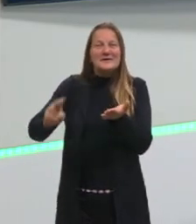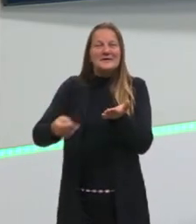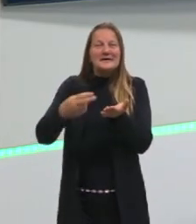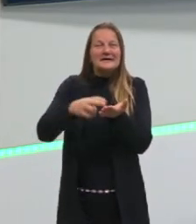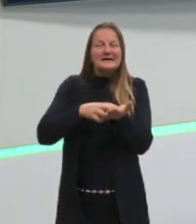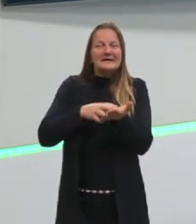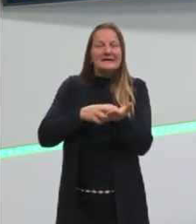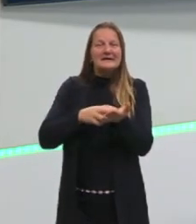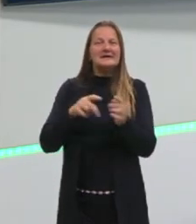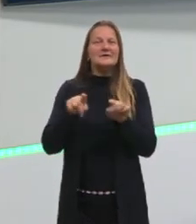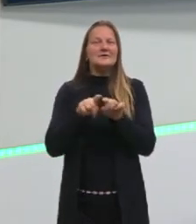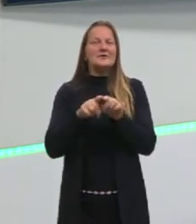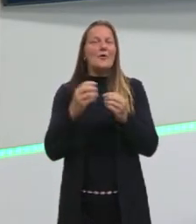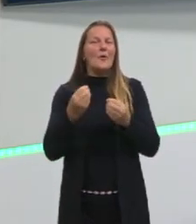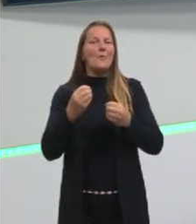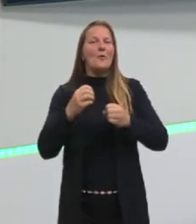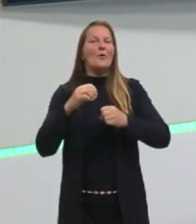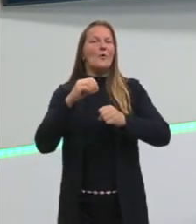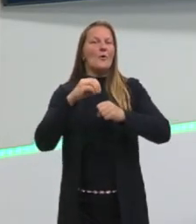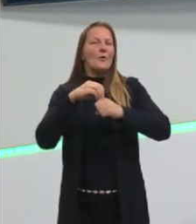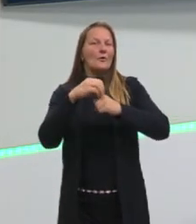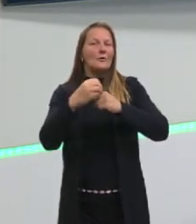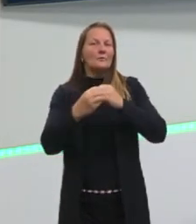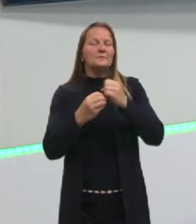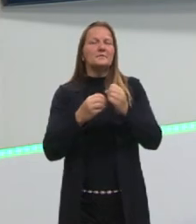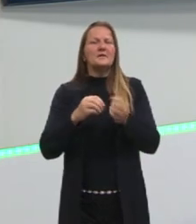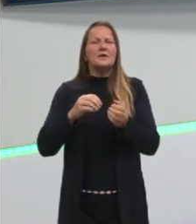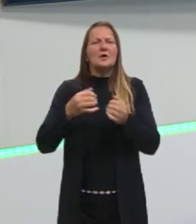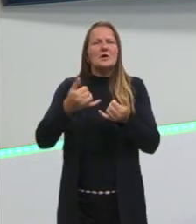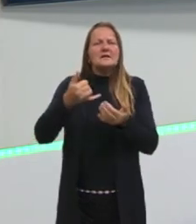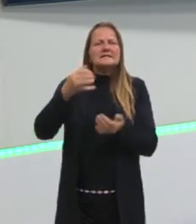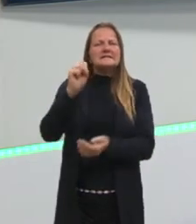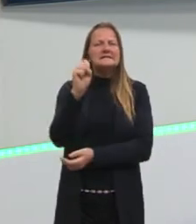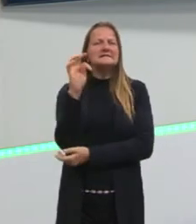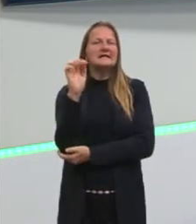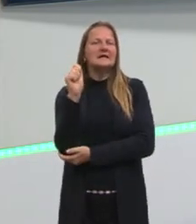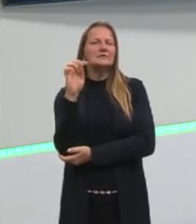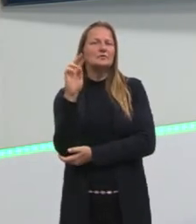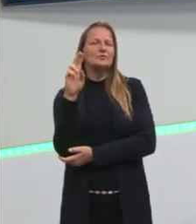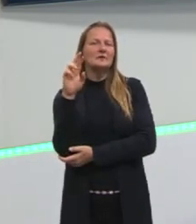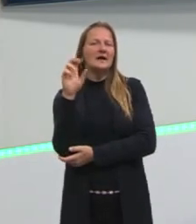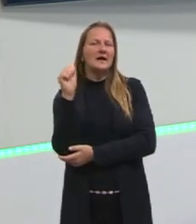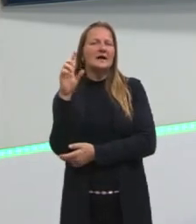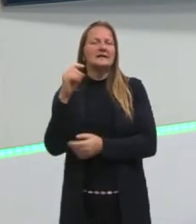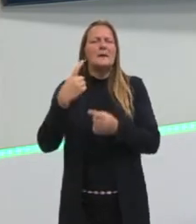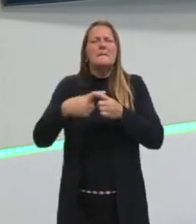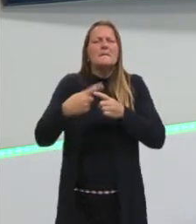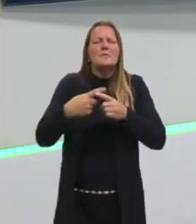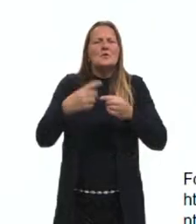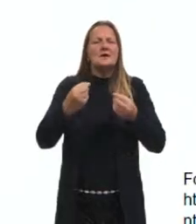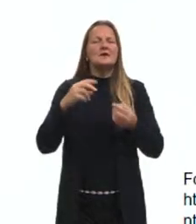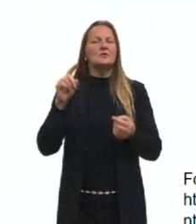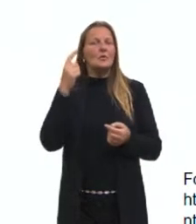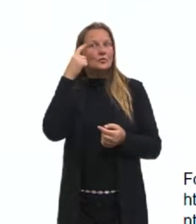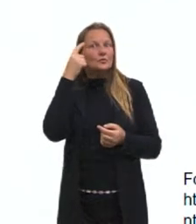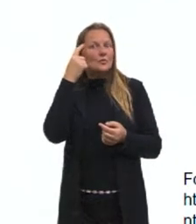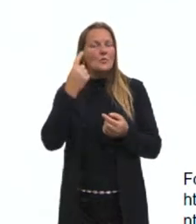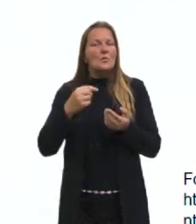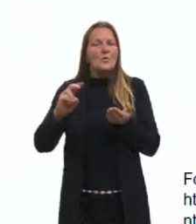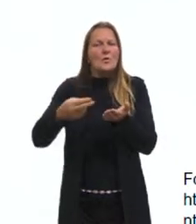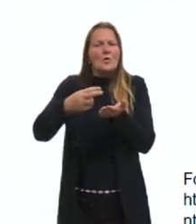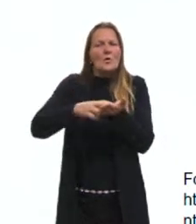manteiga sobre essas questões de gordura saturada gordura insaturada Por que que nós ouvimos falar sobre